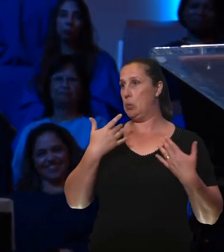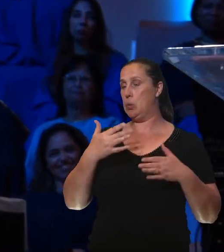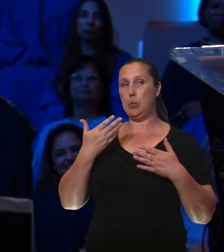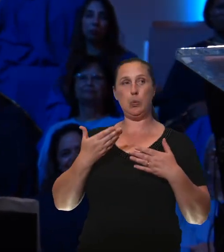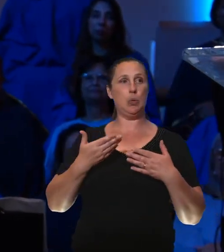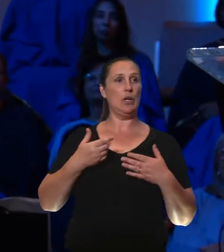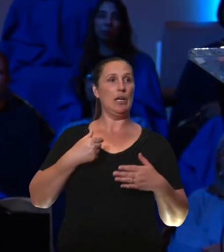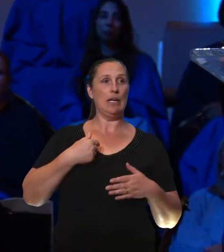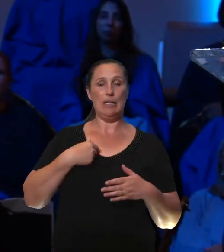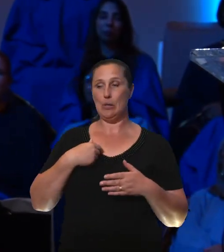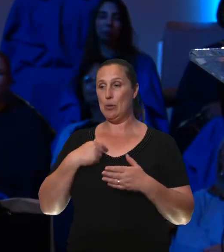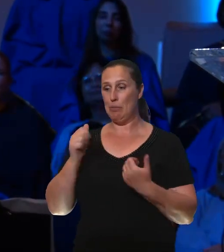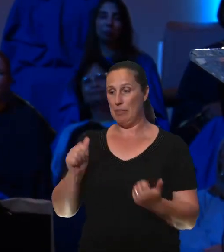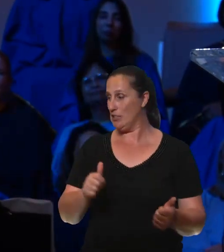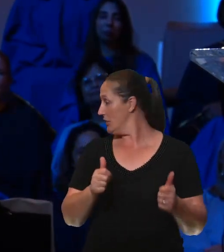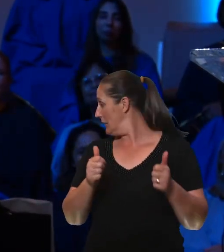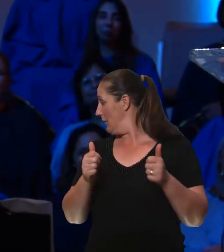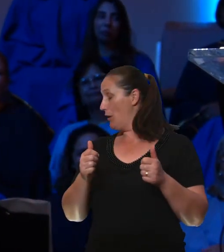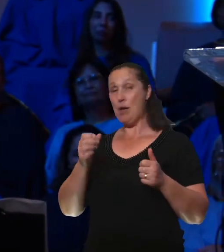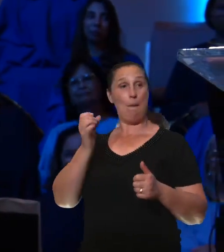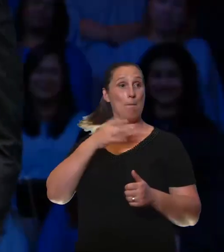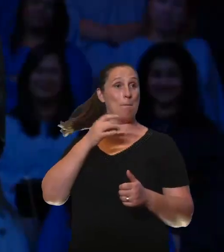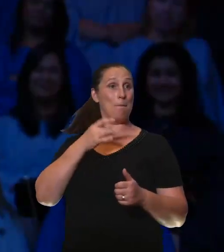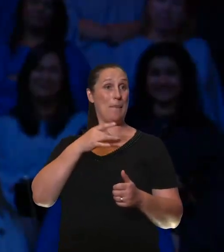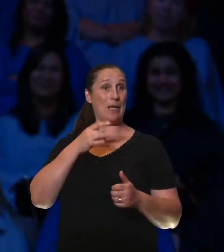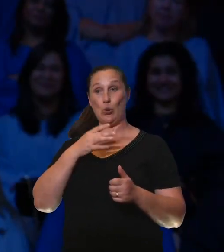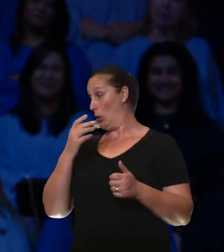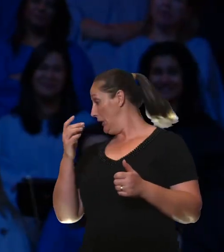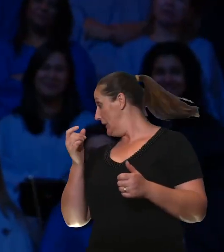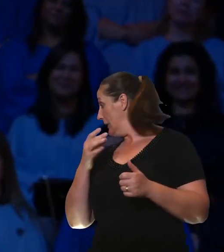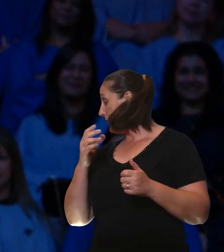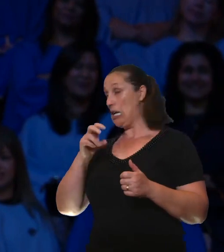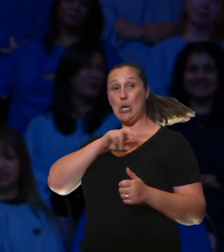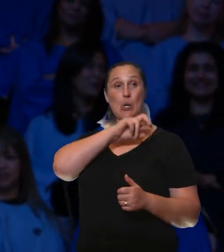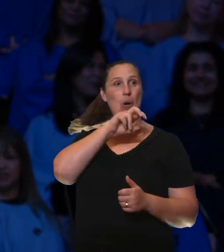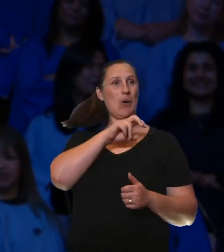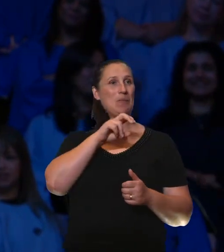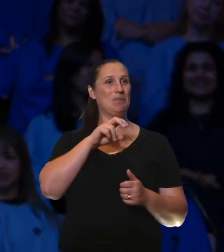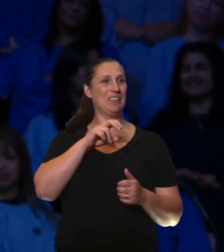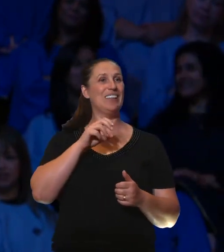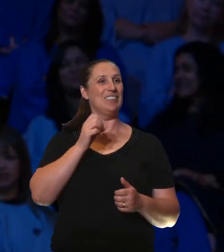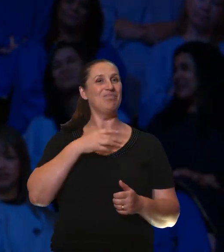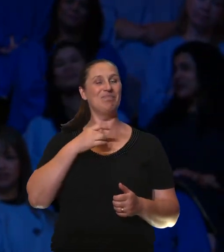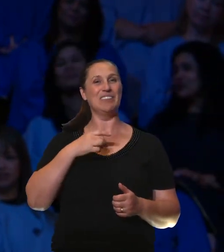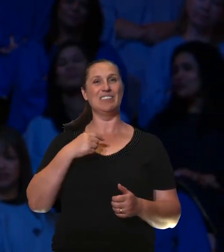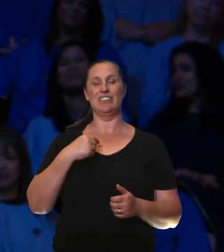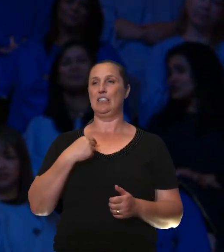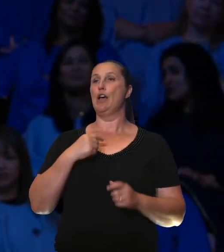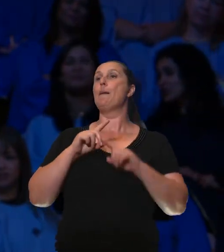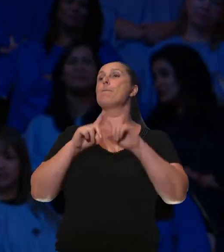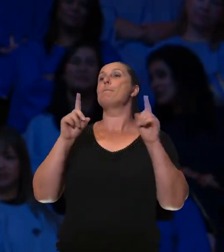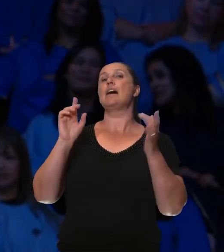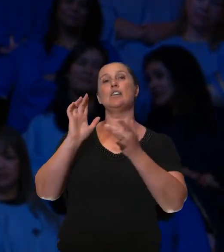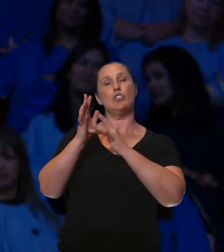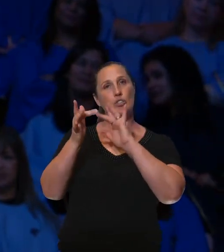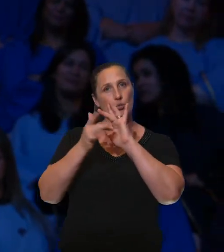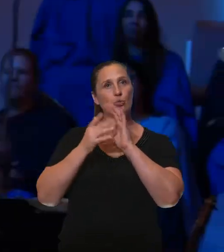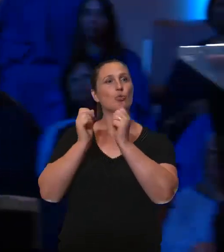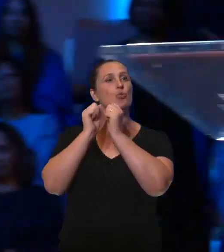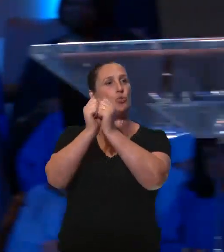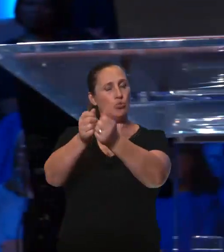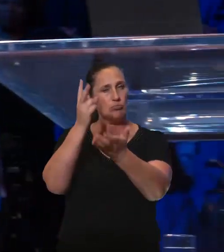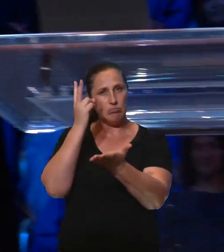batizava olhando assim para trás com medo da cobra. Mas Jesus nunca despede a multidão. Eu creio que pelo fato